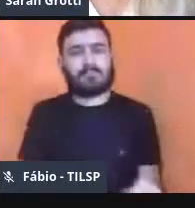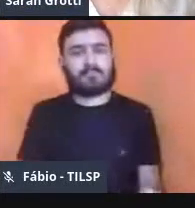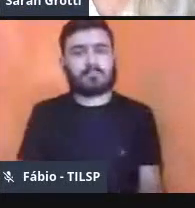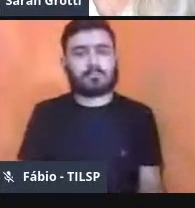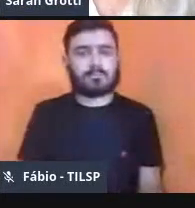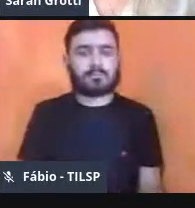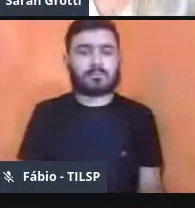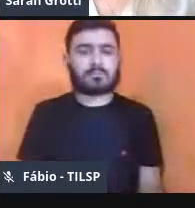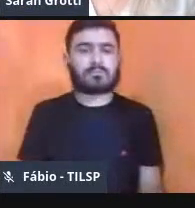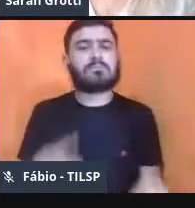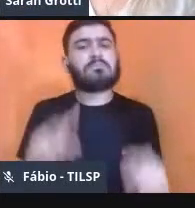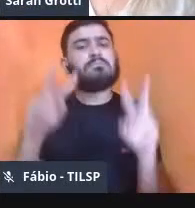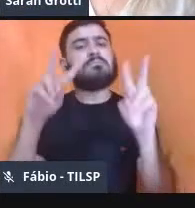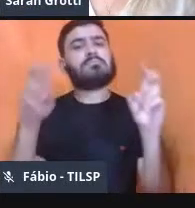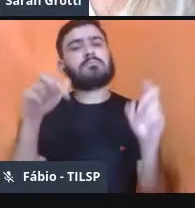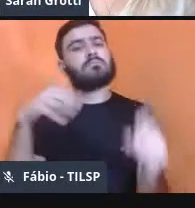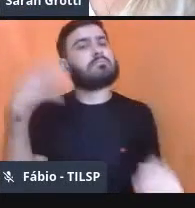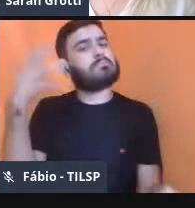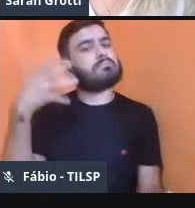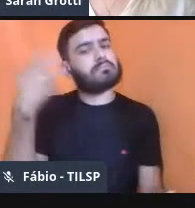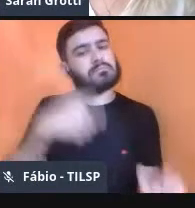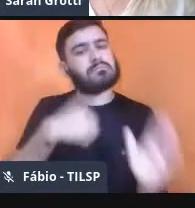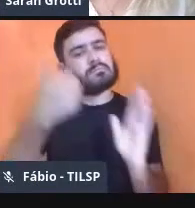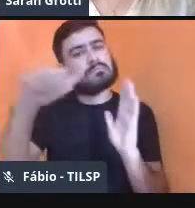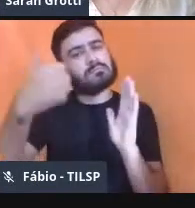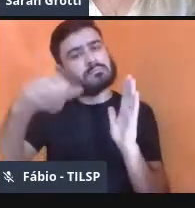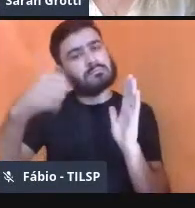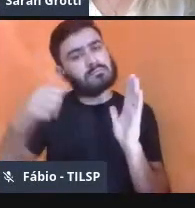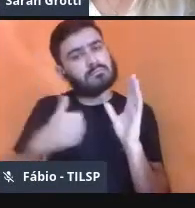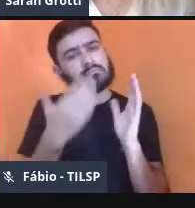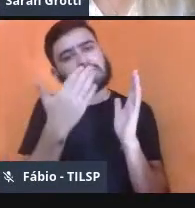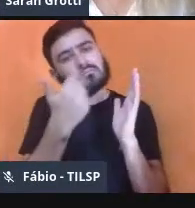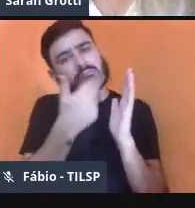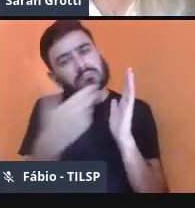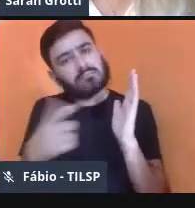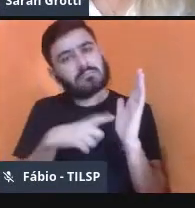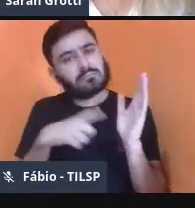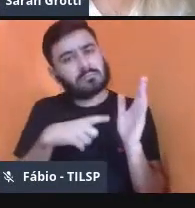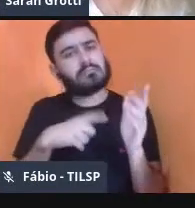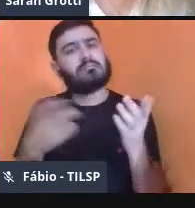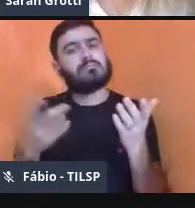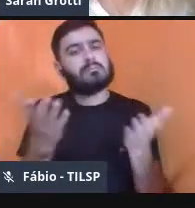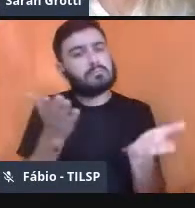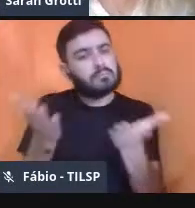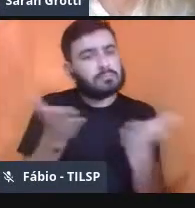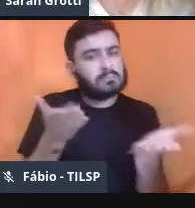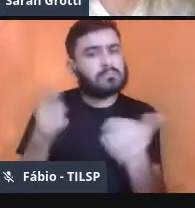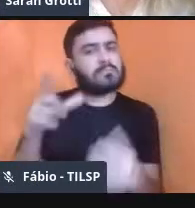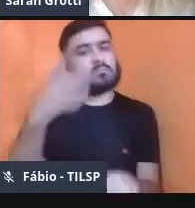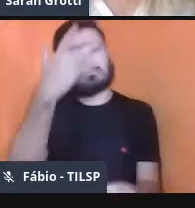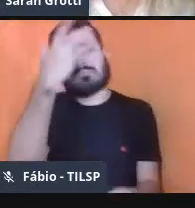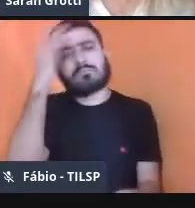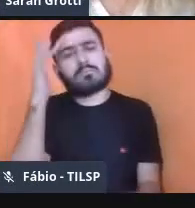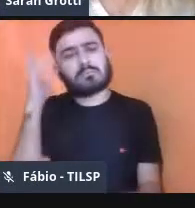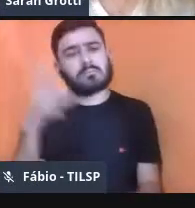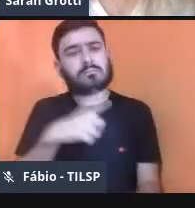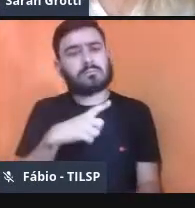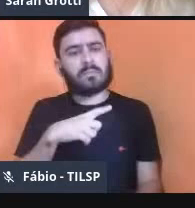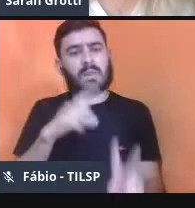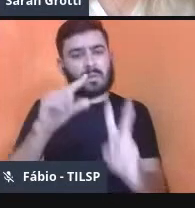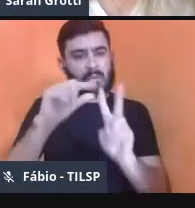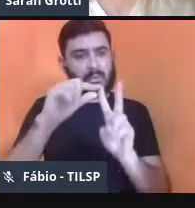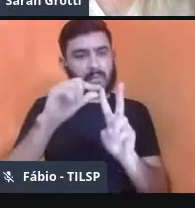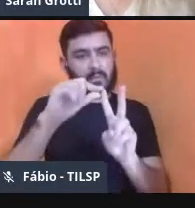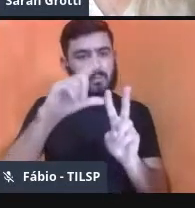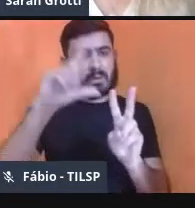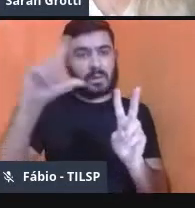o assunto da palestra é avaliação nutricional e atendimento clínico em paciente vegano, né? E uma coisa